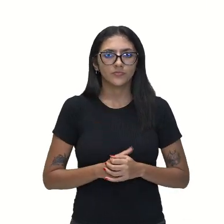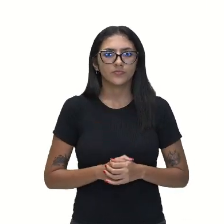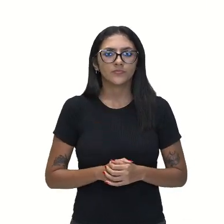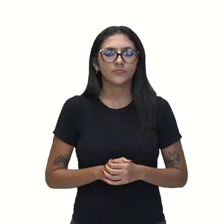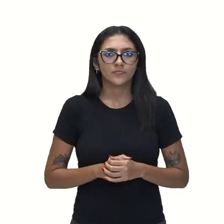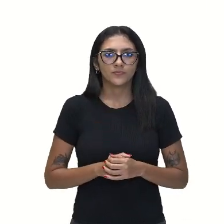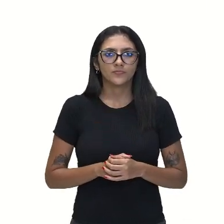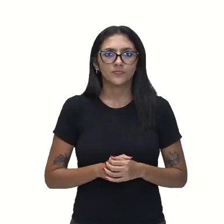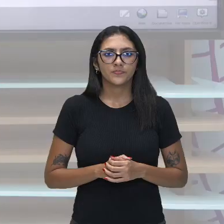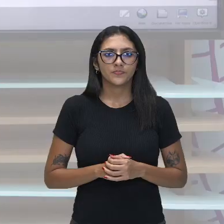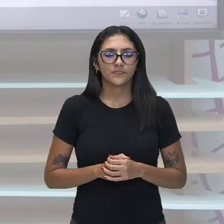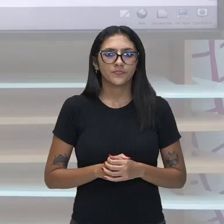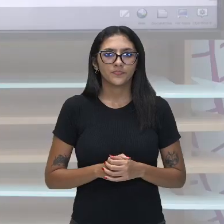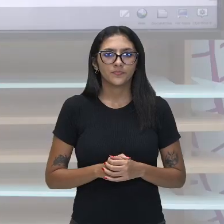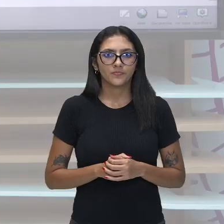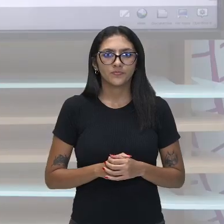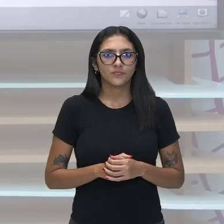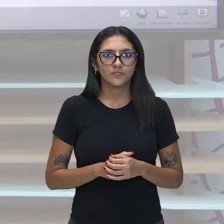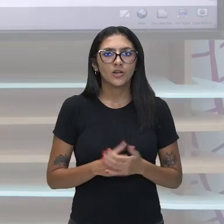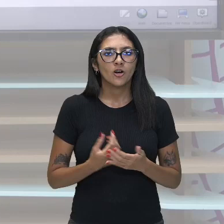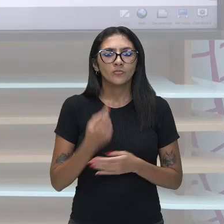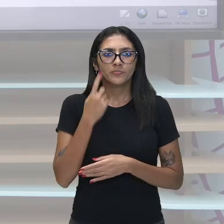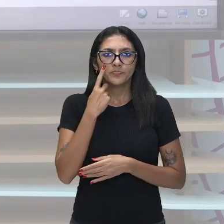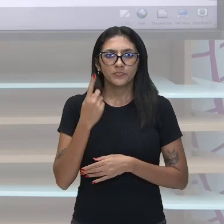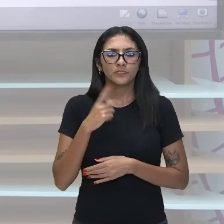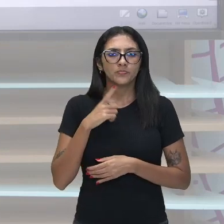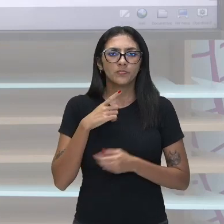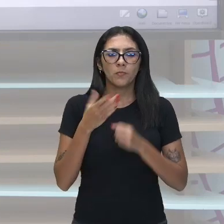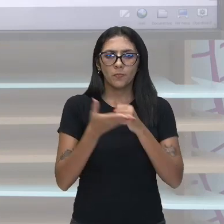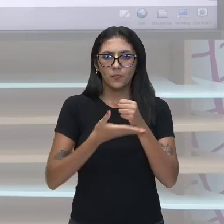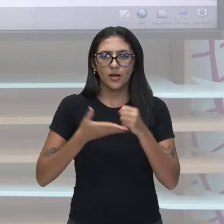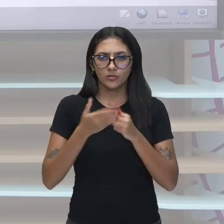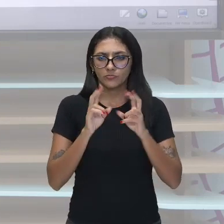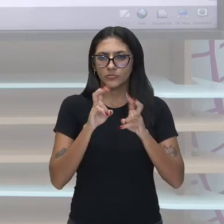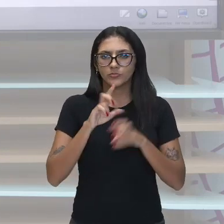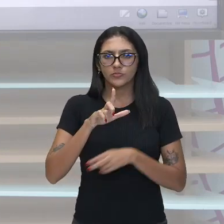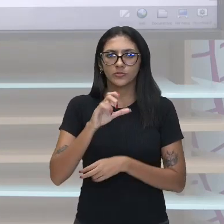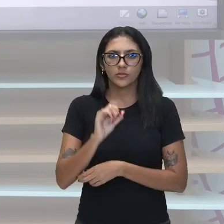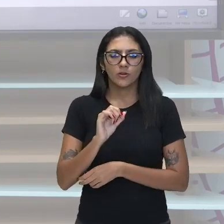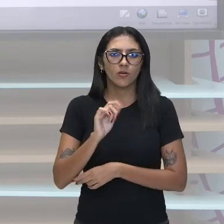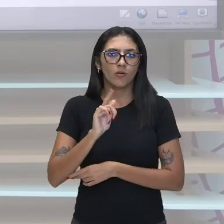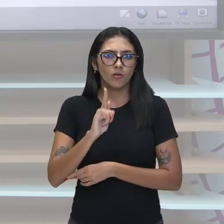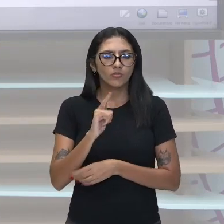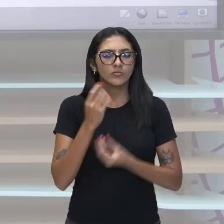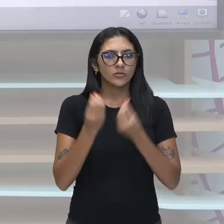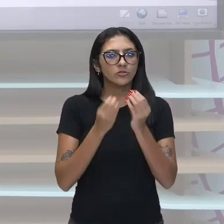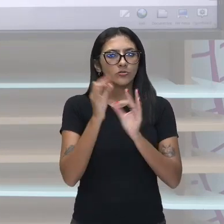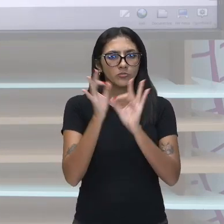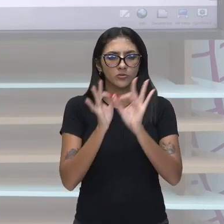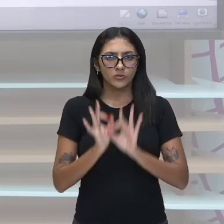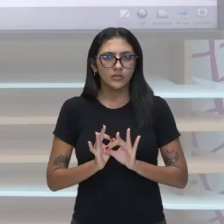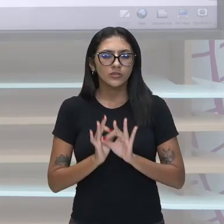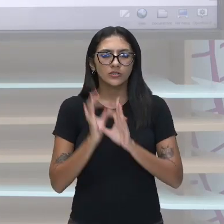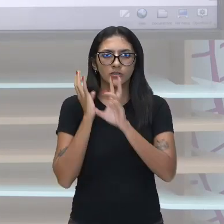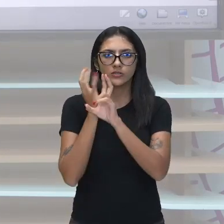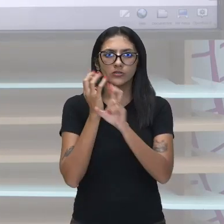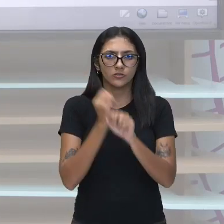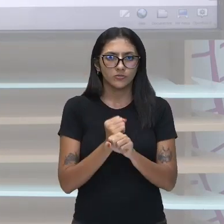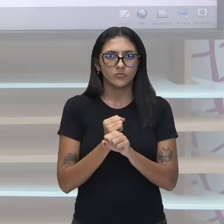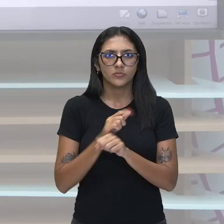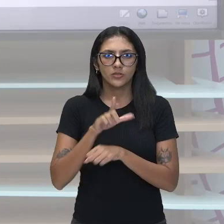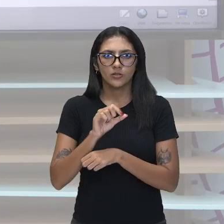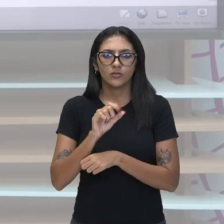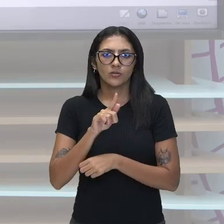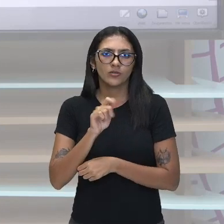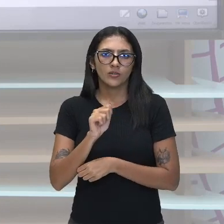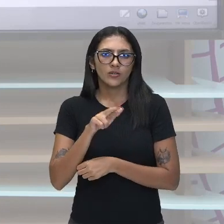Certo, pessoal? Então, aí está o básico do logaritmo, tá? O básico da resolução sobre logaritmos.